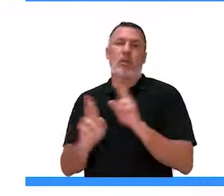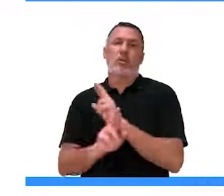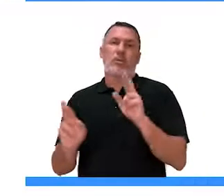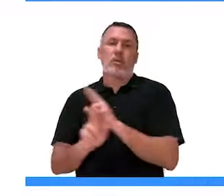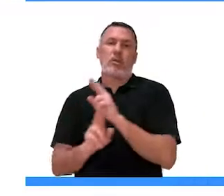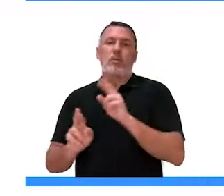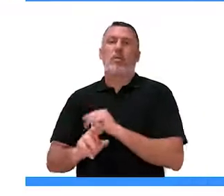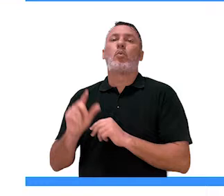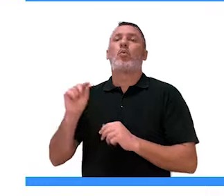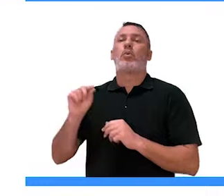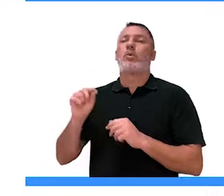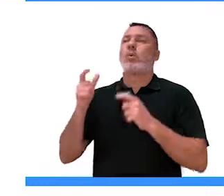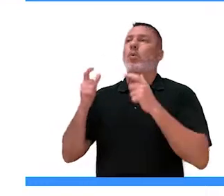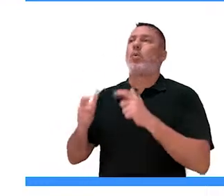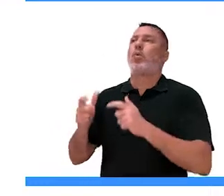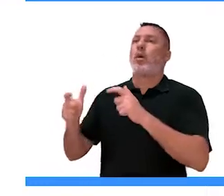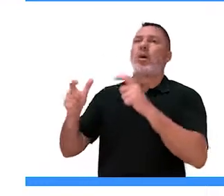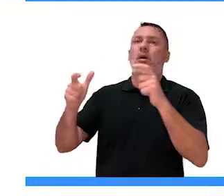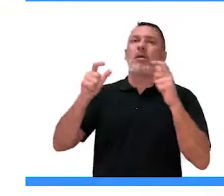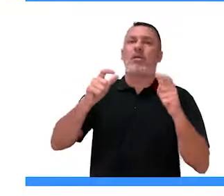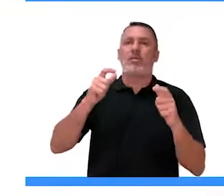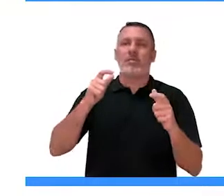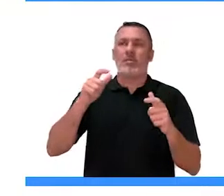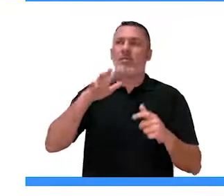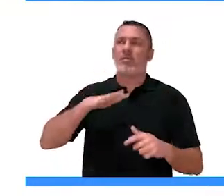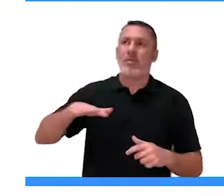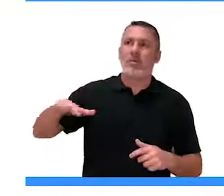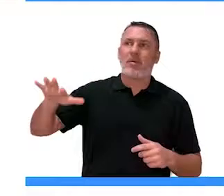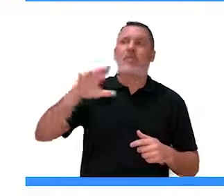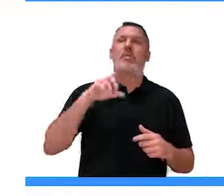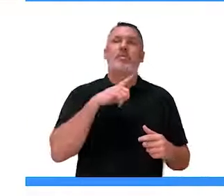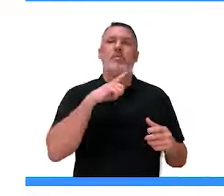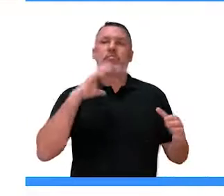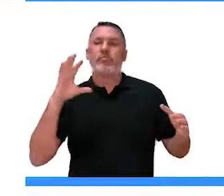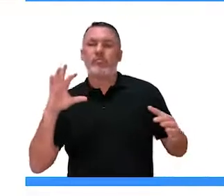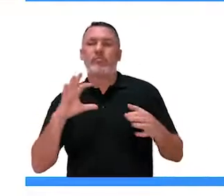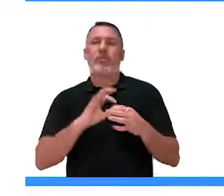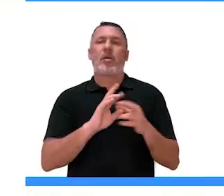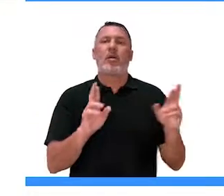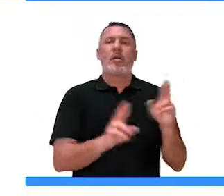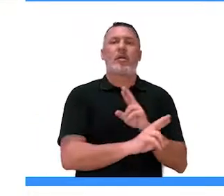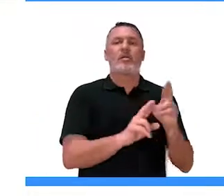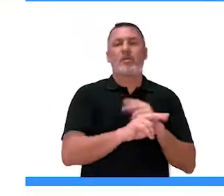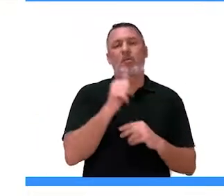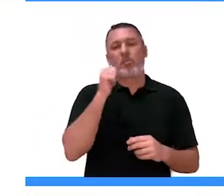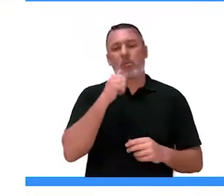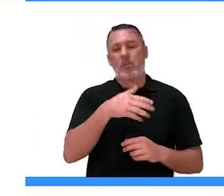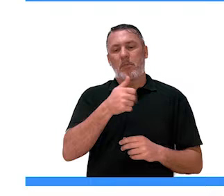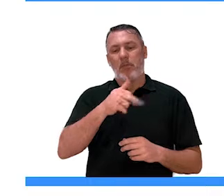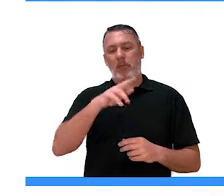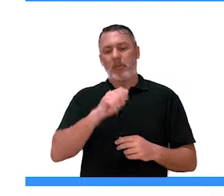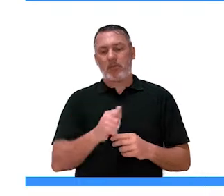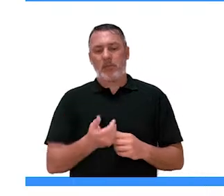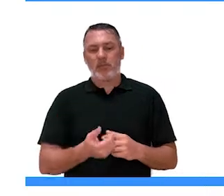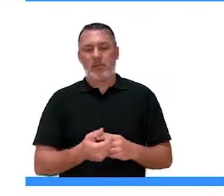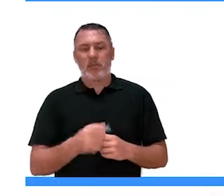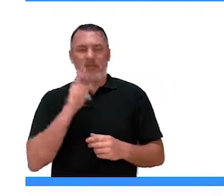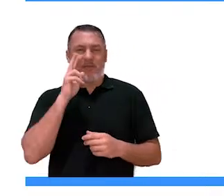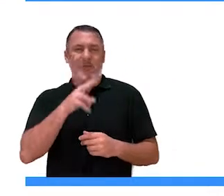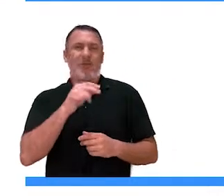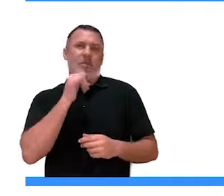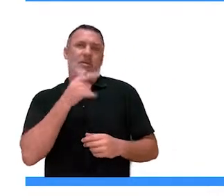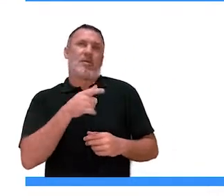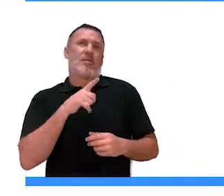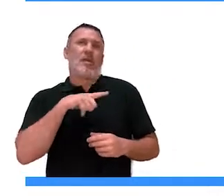relação entre o estado emocional dela e a paisagem. Tudo isso reflete em alguma coisa. A gente tem ali